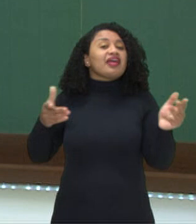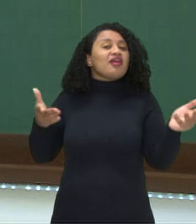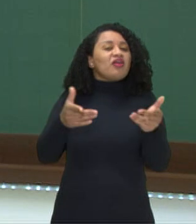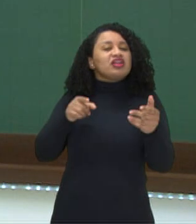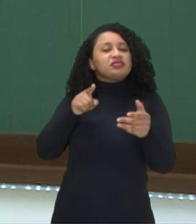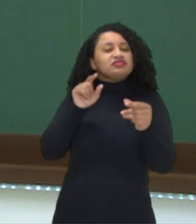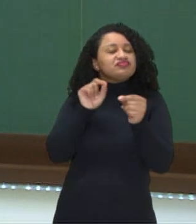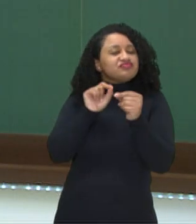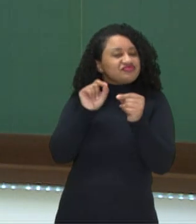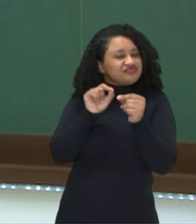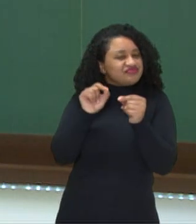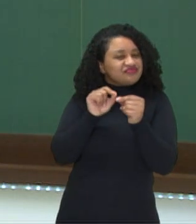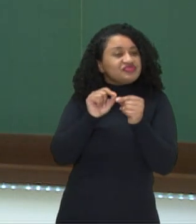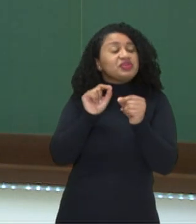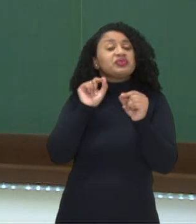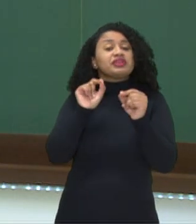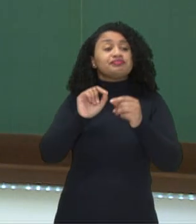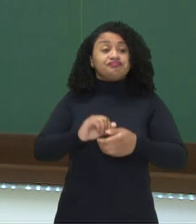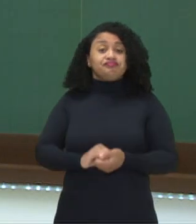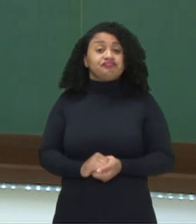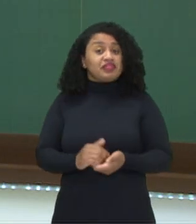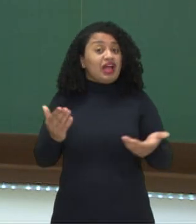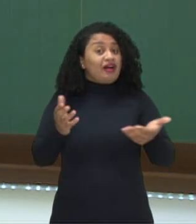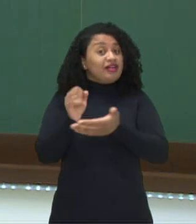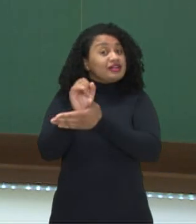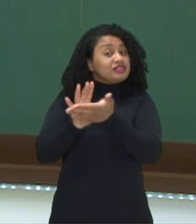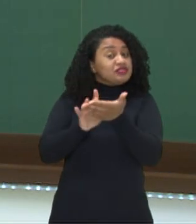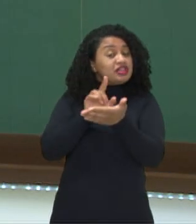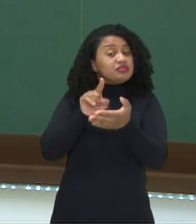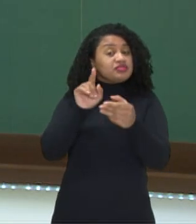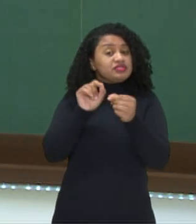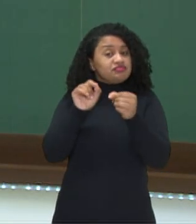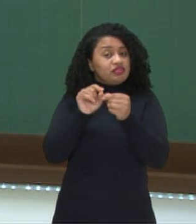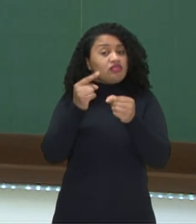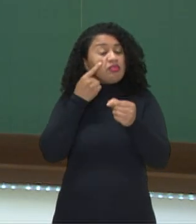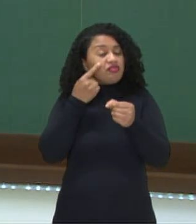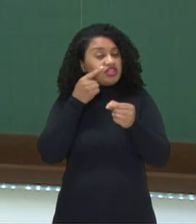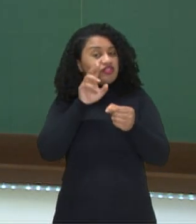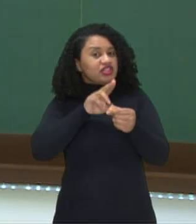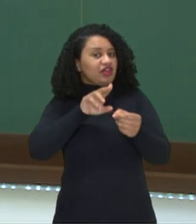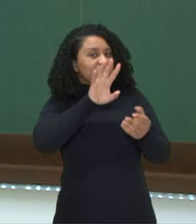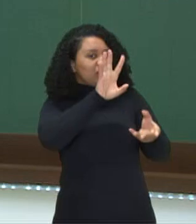você nesse próximo momento. Ó, um exercício. Vamos ver se você vai usar teu